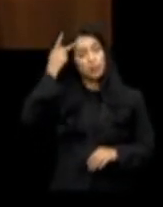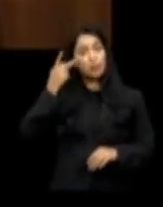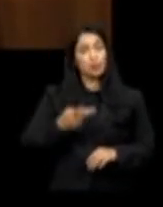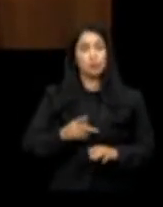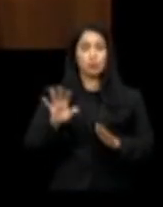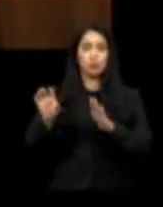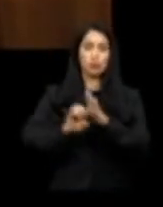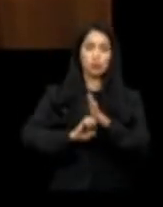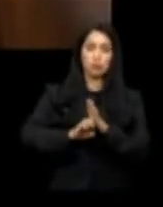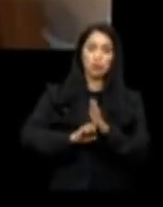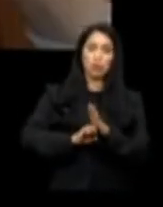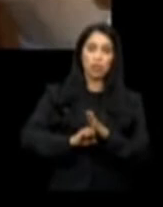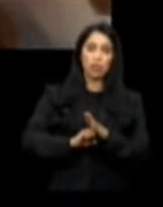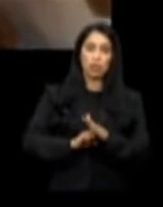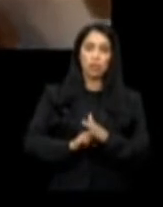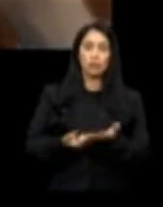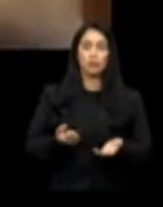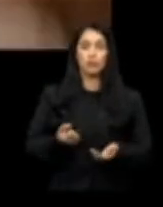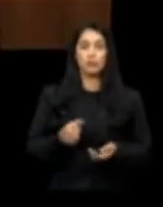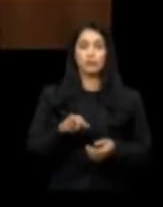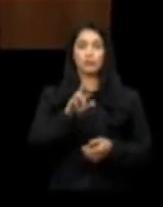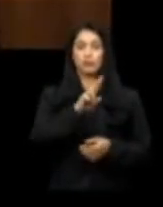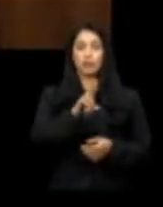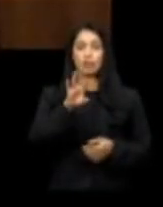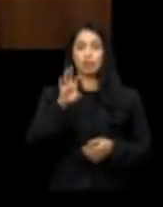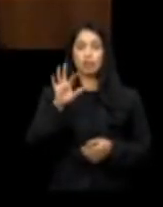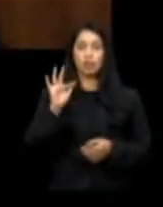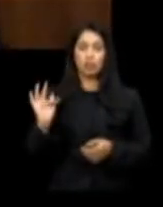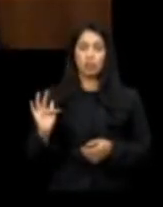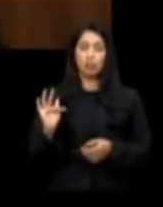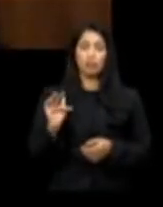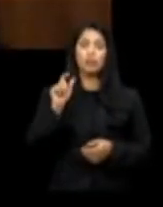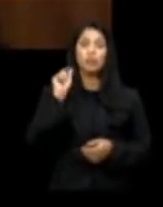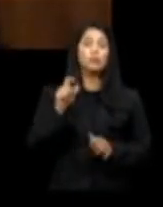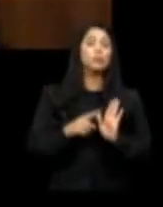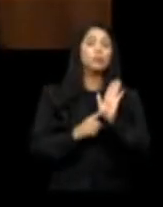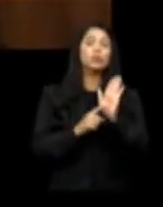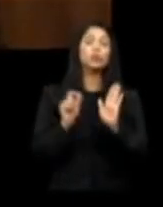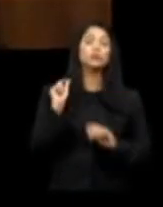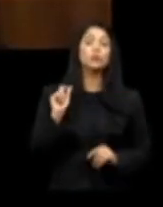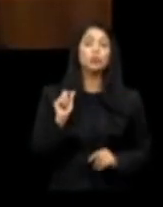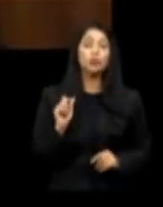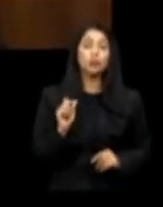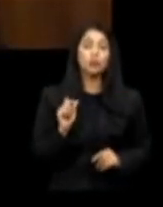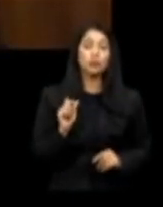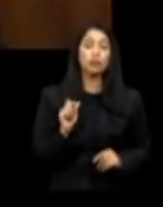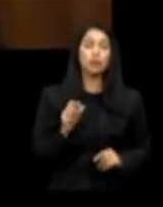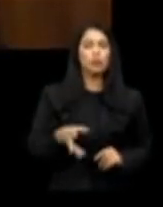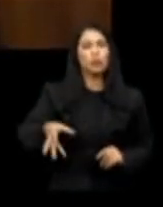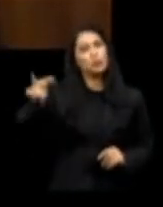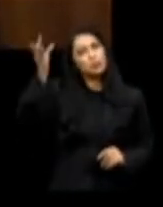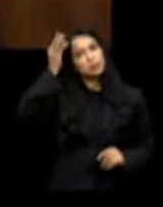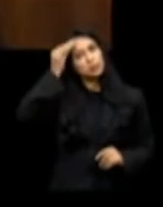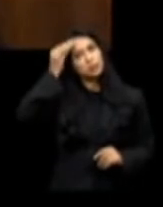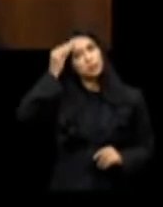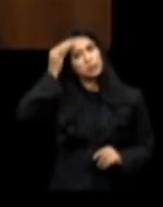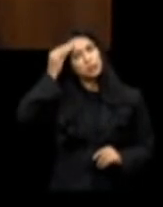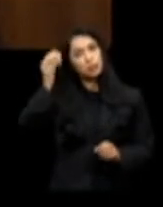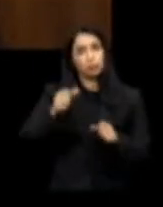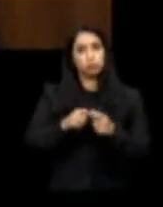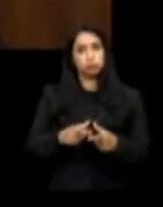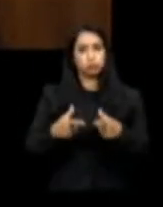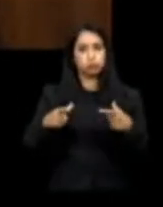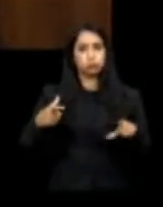Receita Federal. Essa orientação se justificou justamente pelo fato dos dados serem entendidos em seu sentido mais